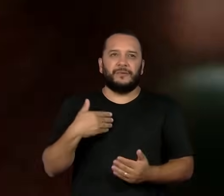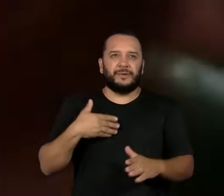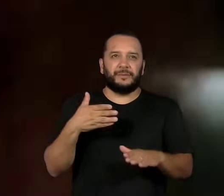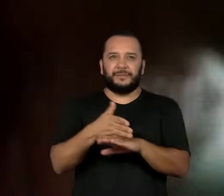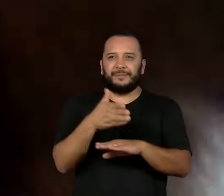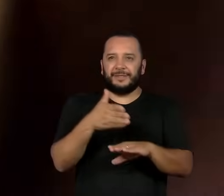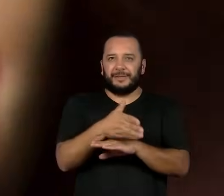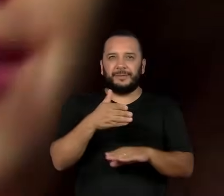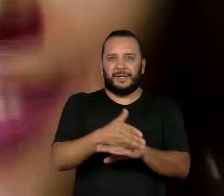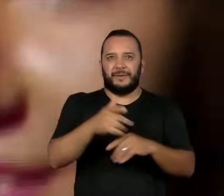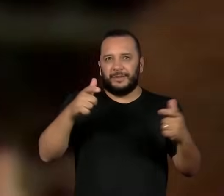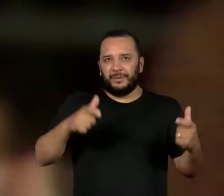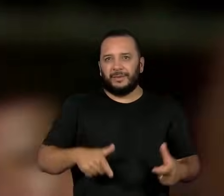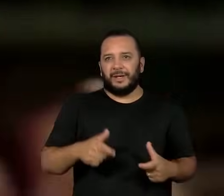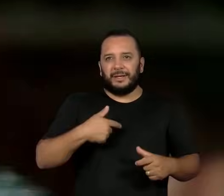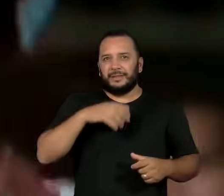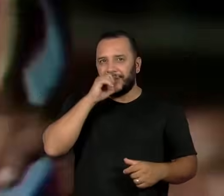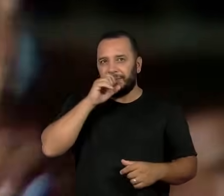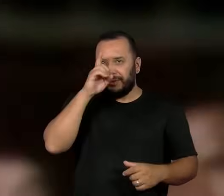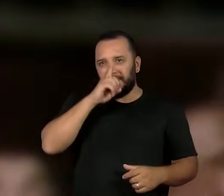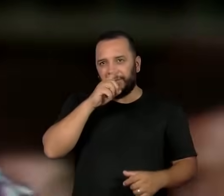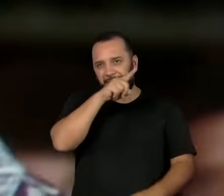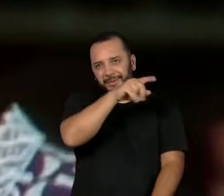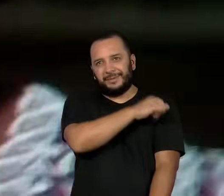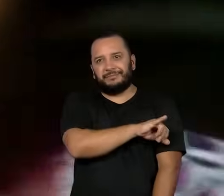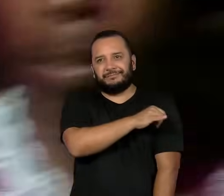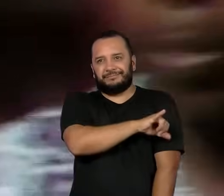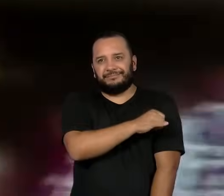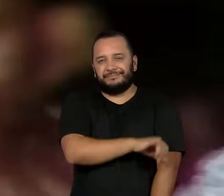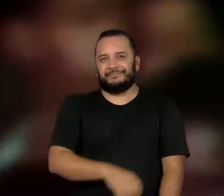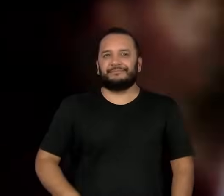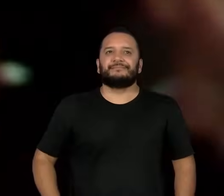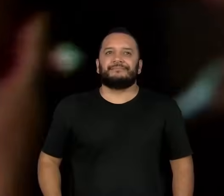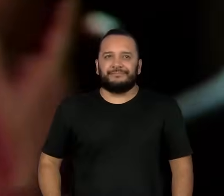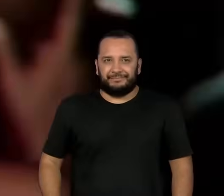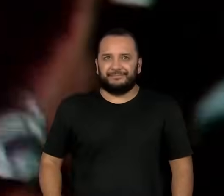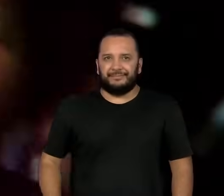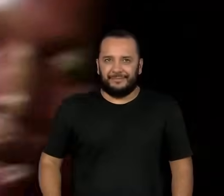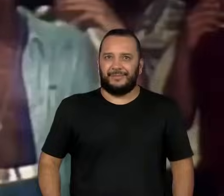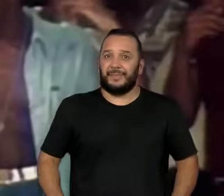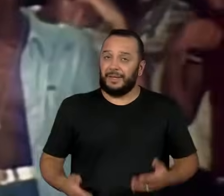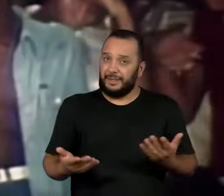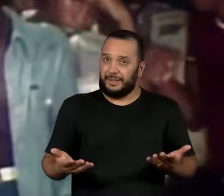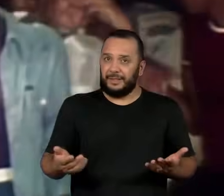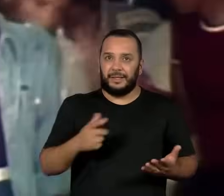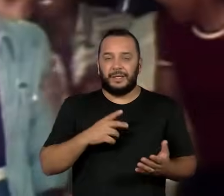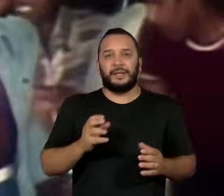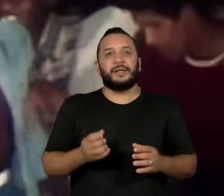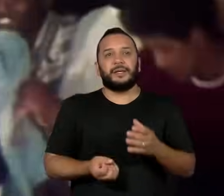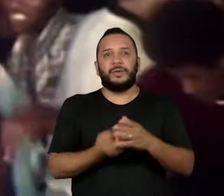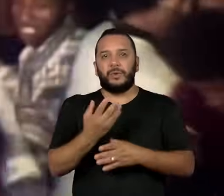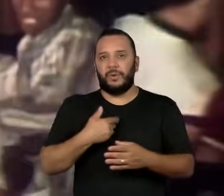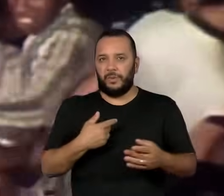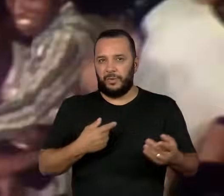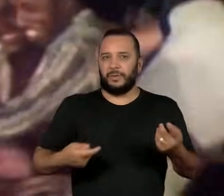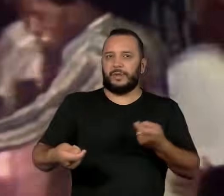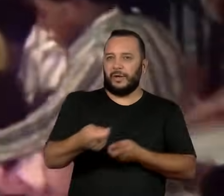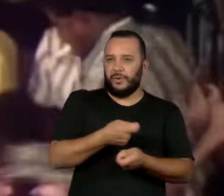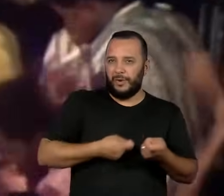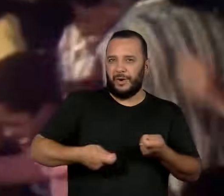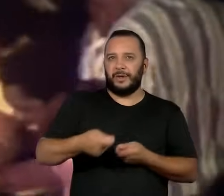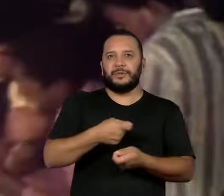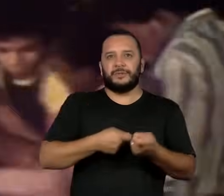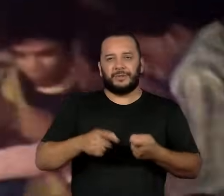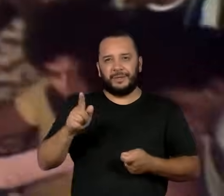Rio de Janeiro, né? Com isso daí foi formatado um mercado, um negócio, que foram